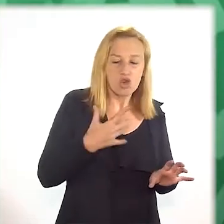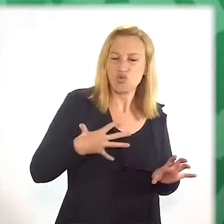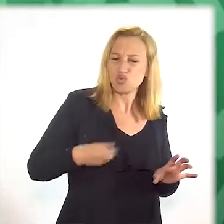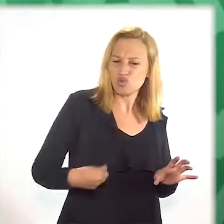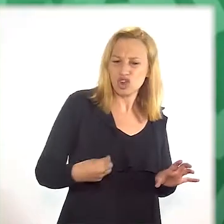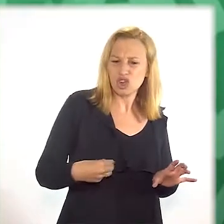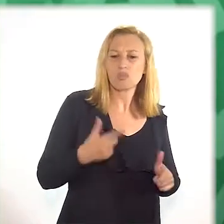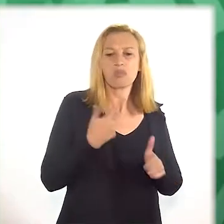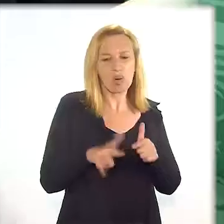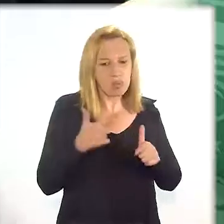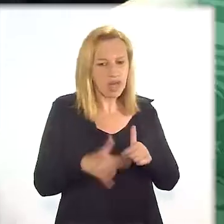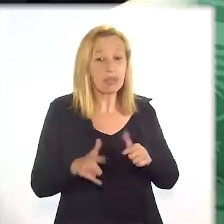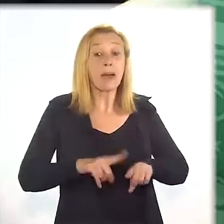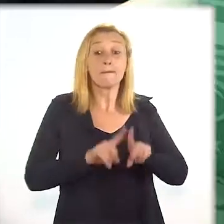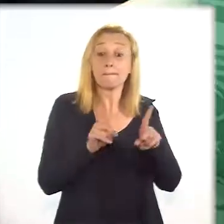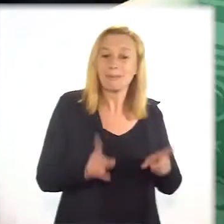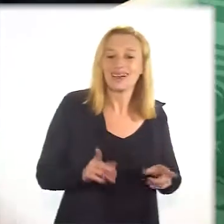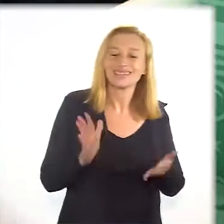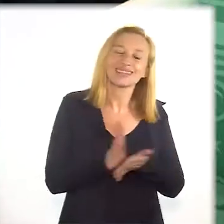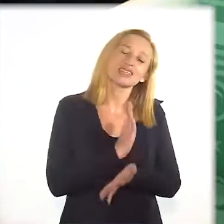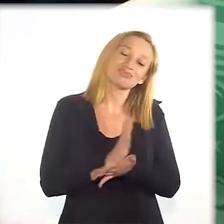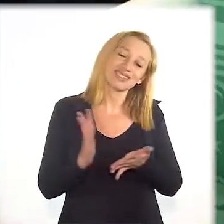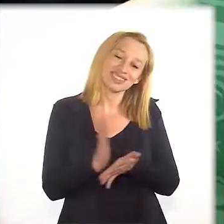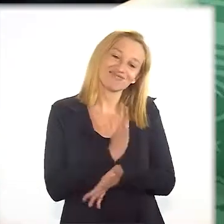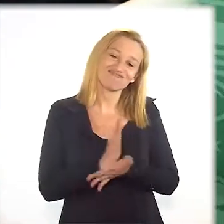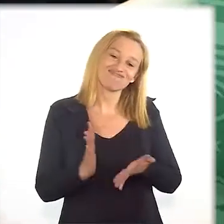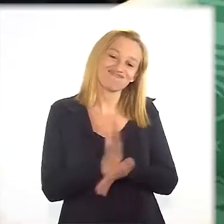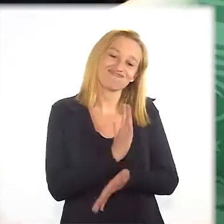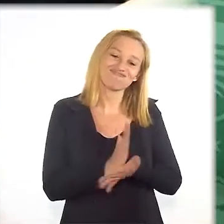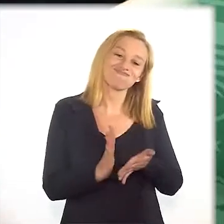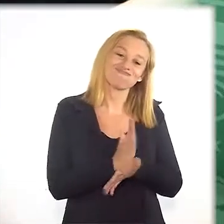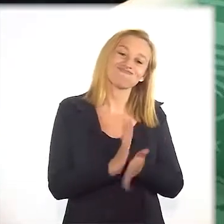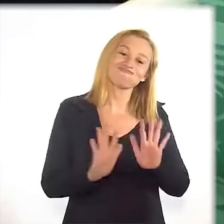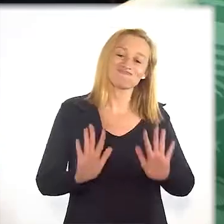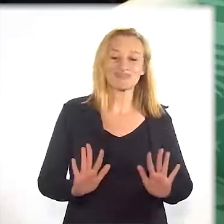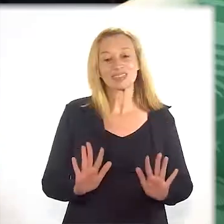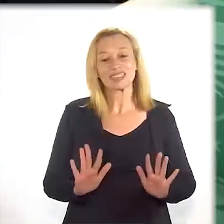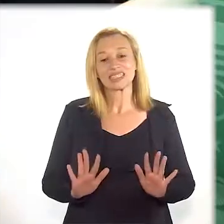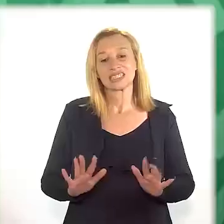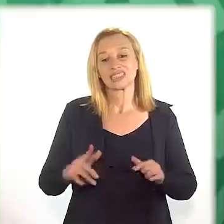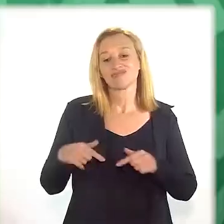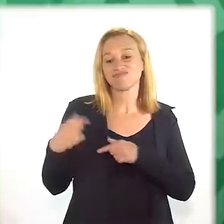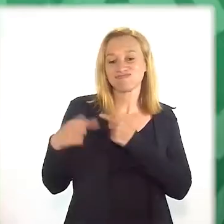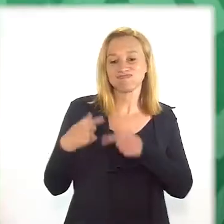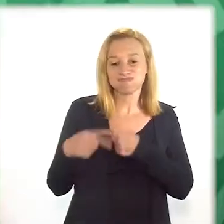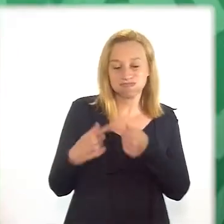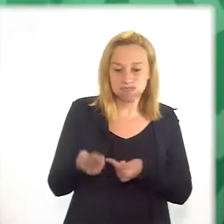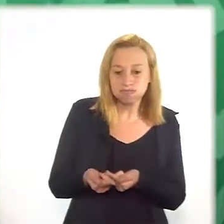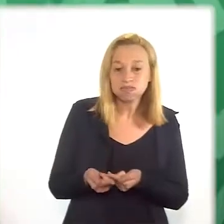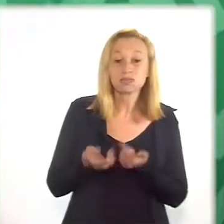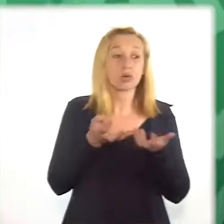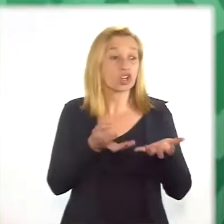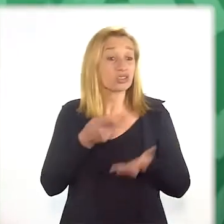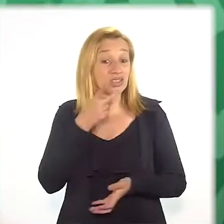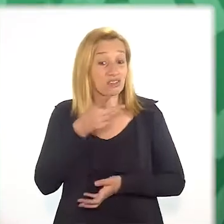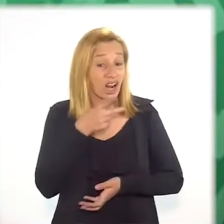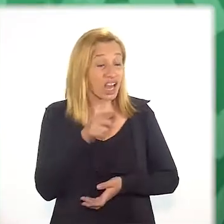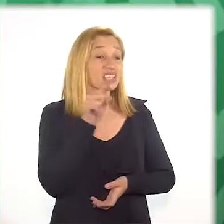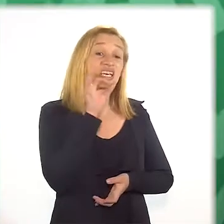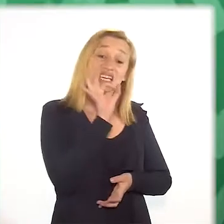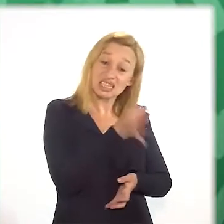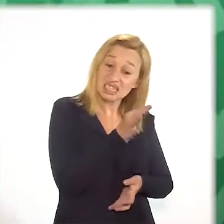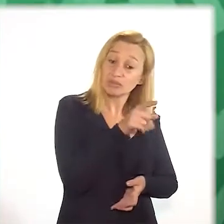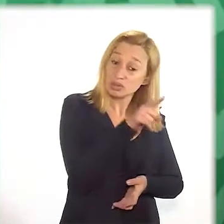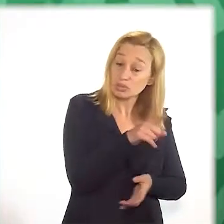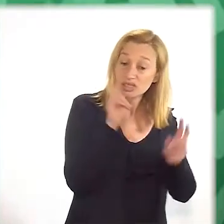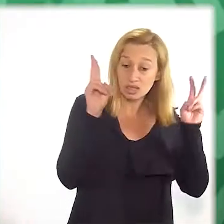ver a parte negativa dos filhos, mas às vezes existe uma parte talvez genética, e eu queria que você falasse sobre